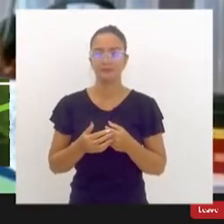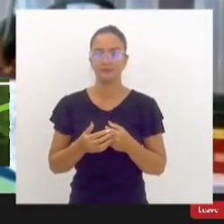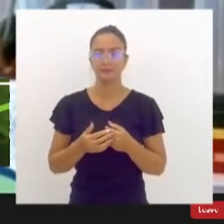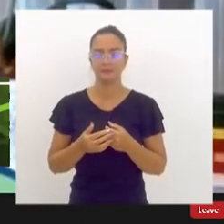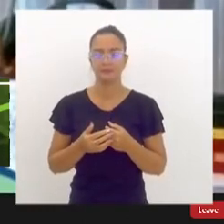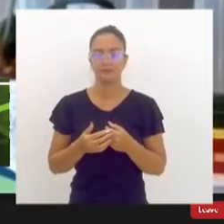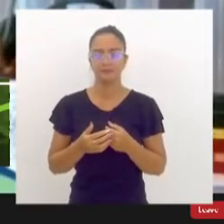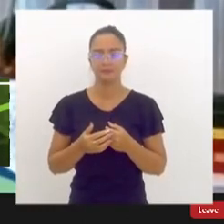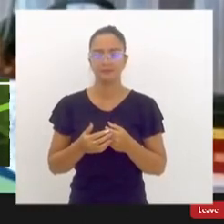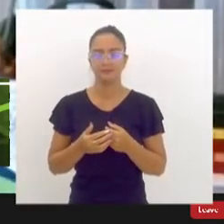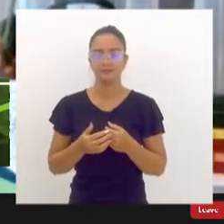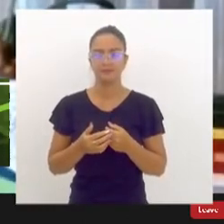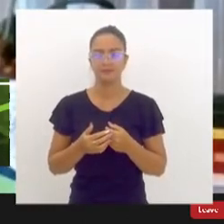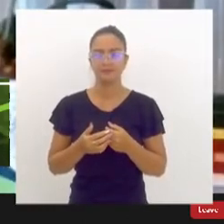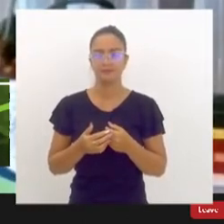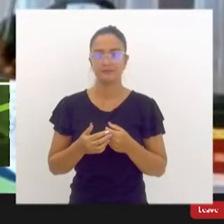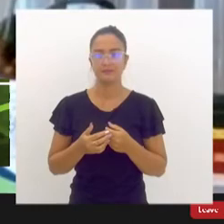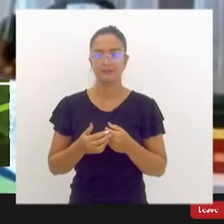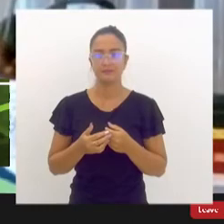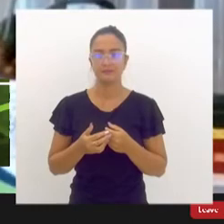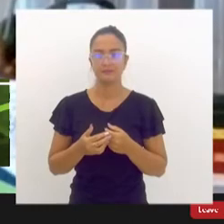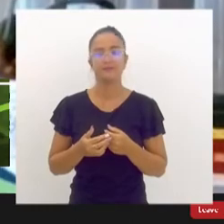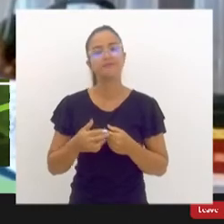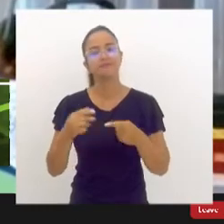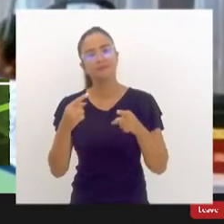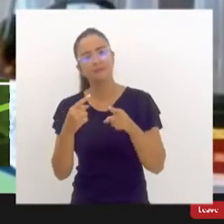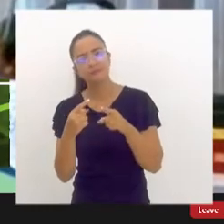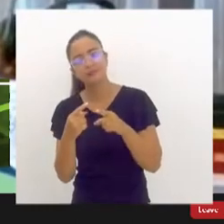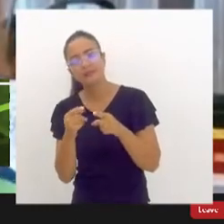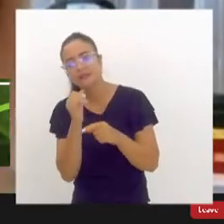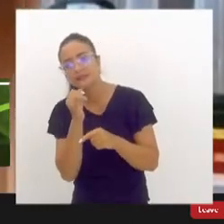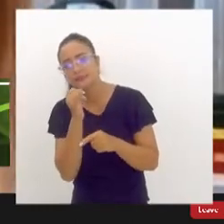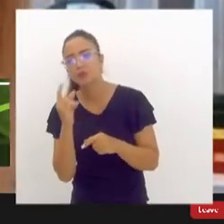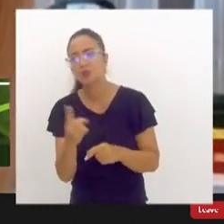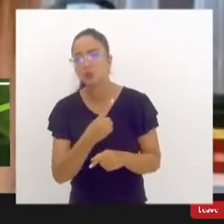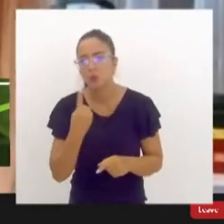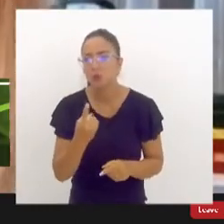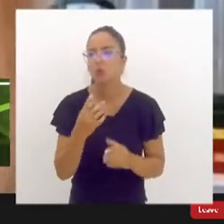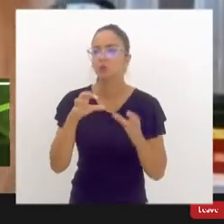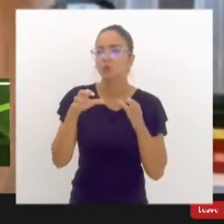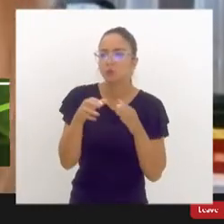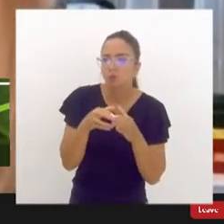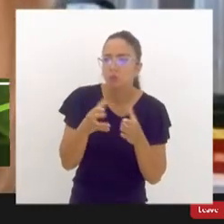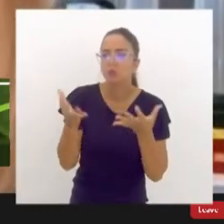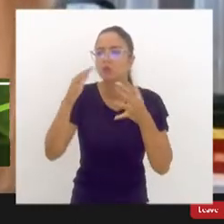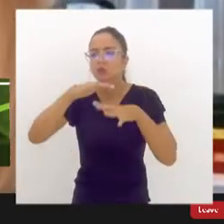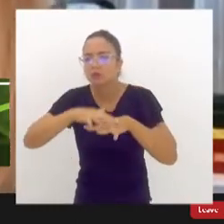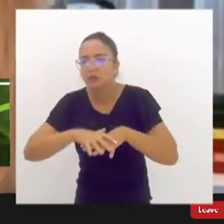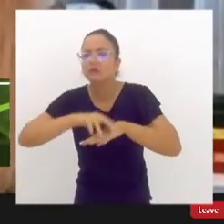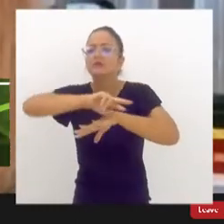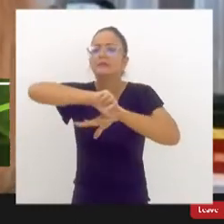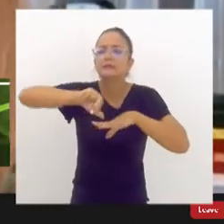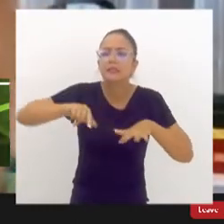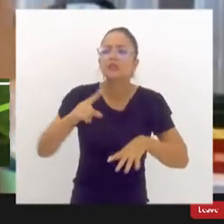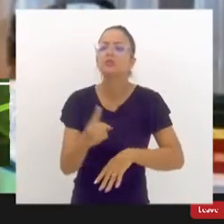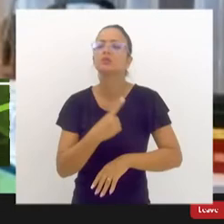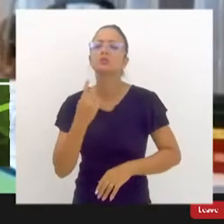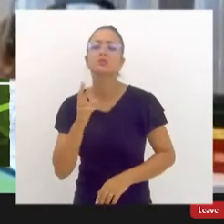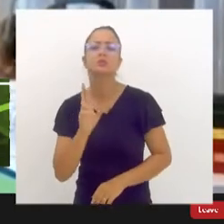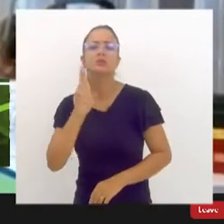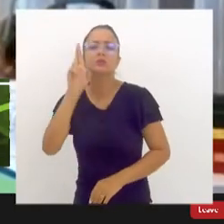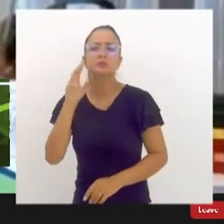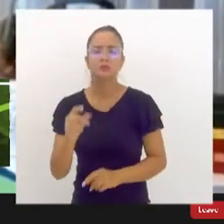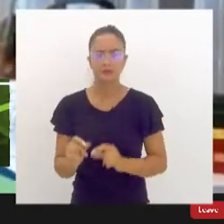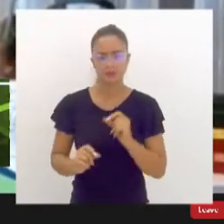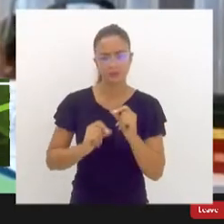essência e natureza e quais são as atribuições da nossa Comissão de Inclusão e Diversidade, nós